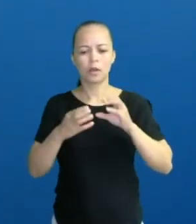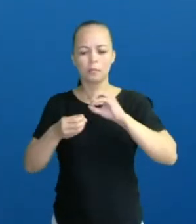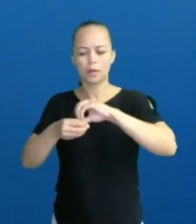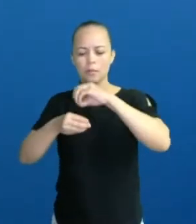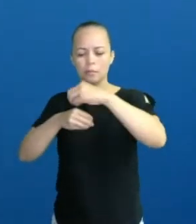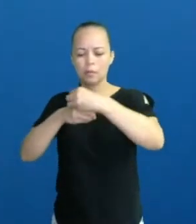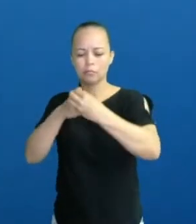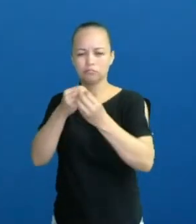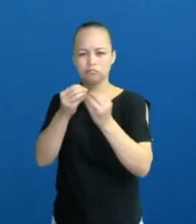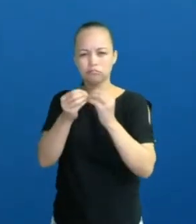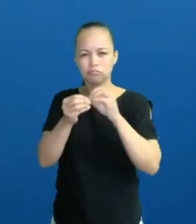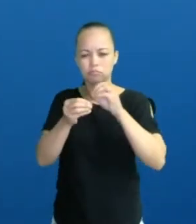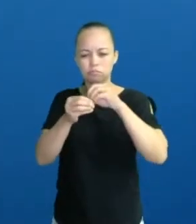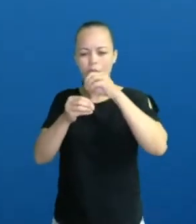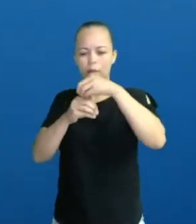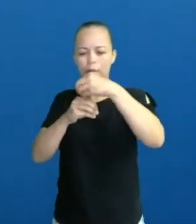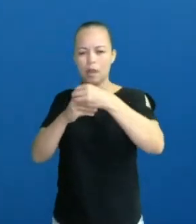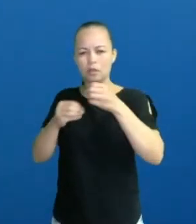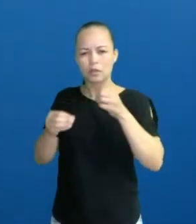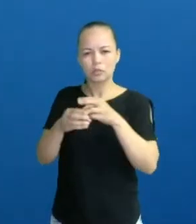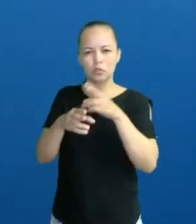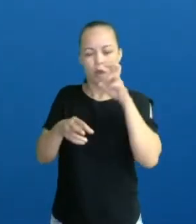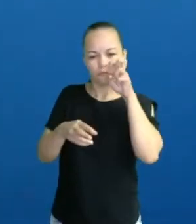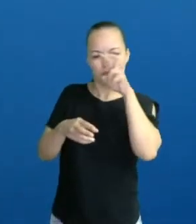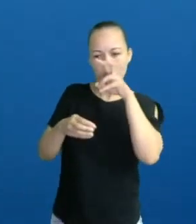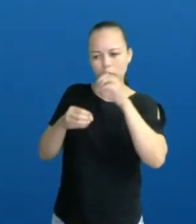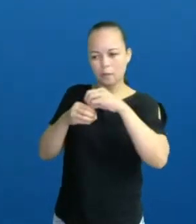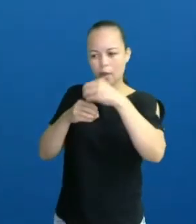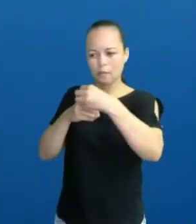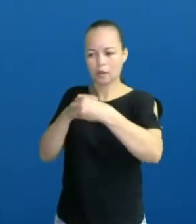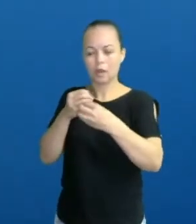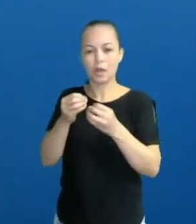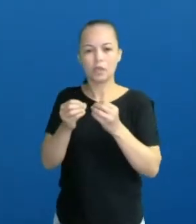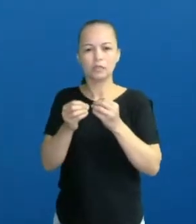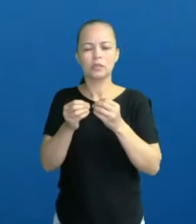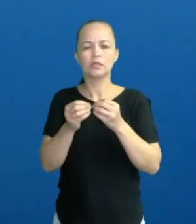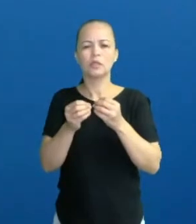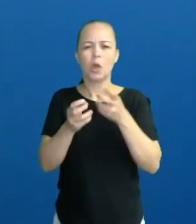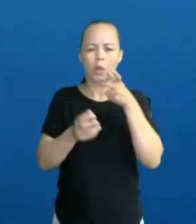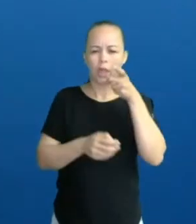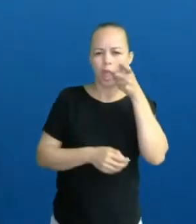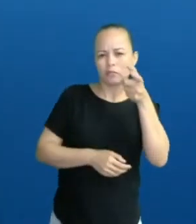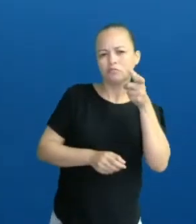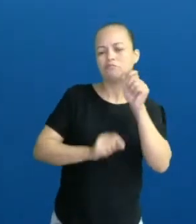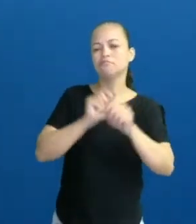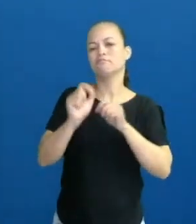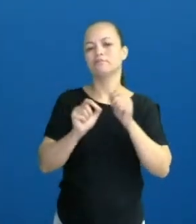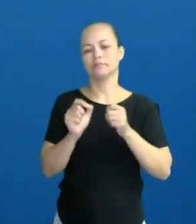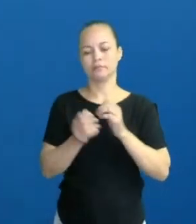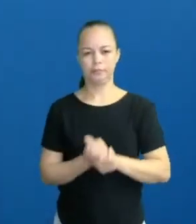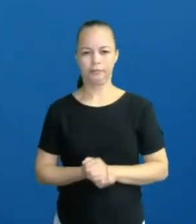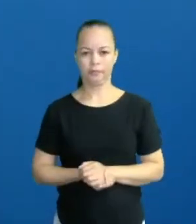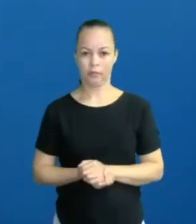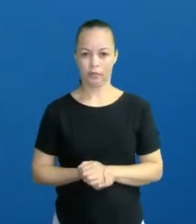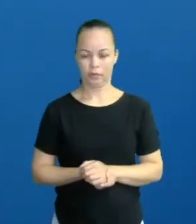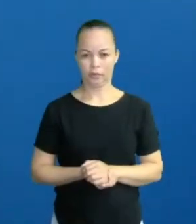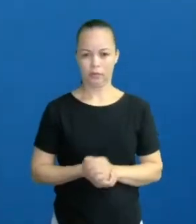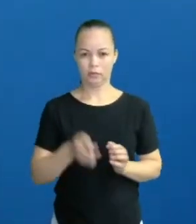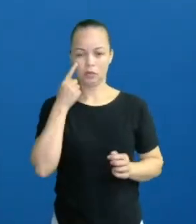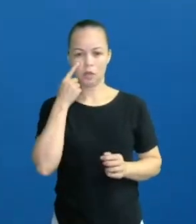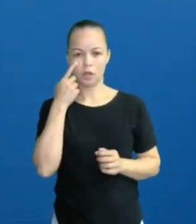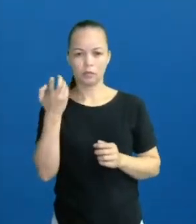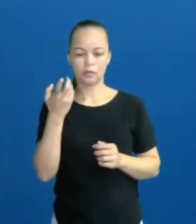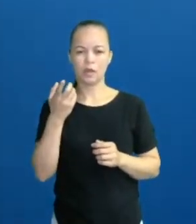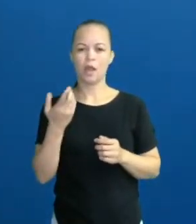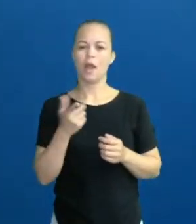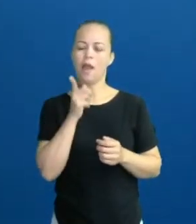na sua coesão, na sua aproximação, nas suas forças que estão interagindo ali. Só que tem uma coisa que é interessante. Se eu pegar aqui a água na